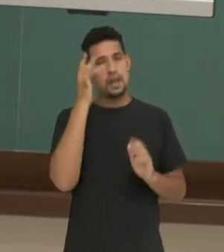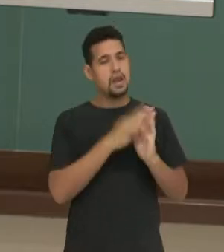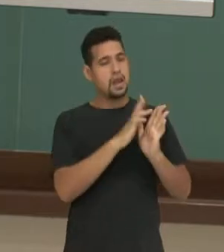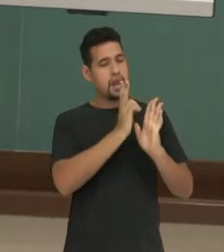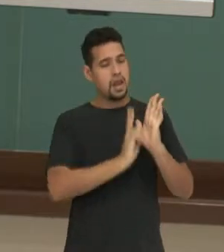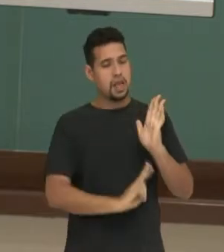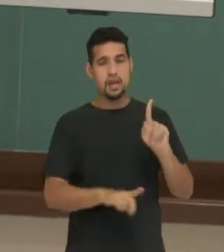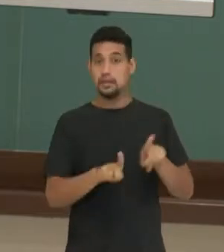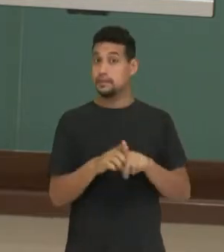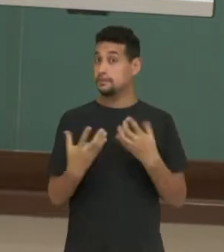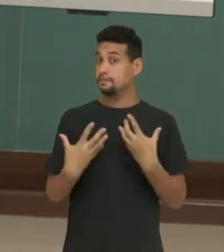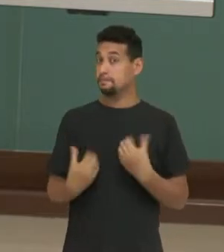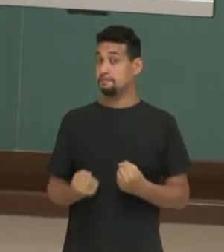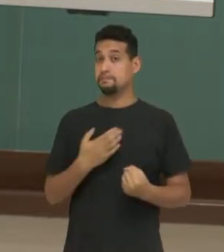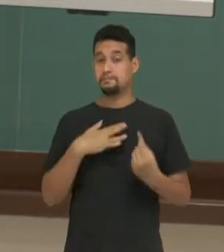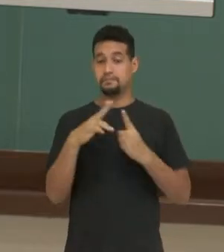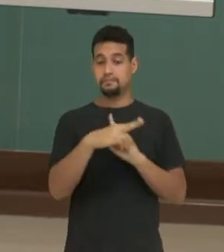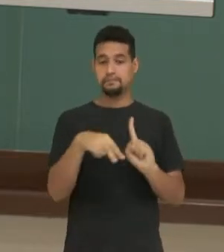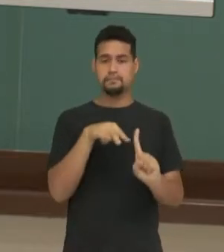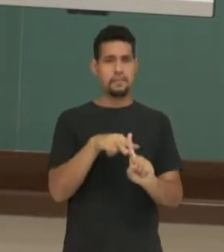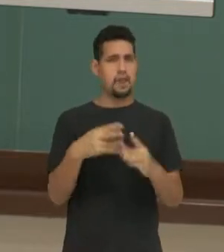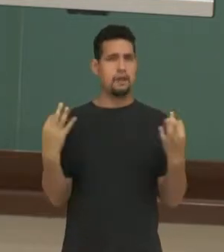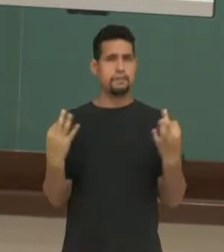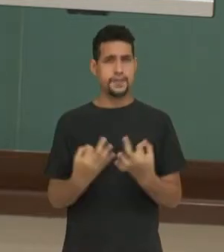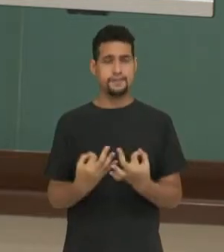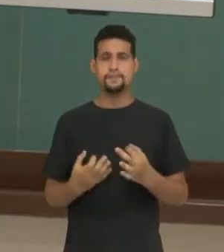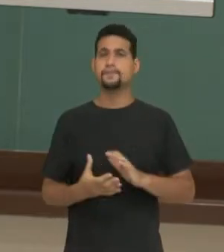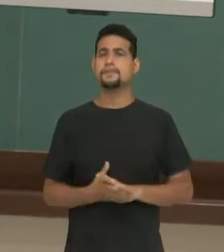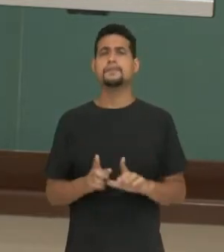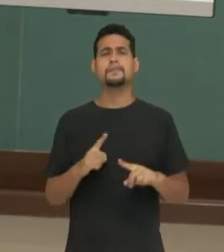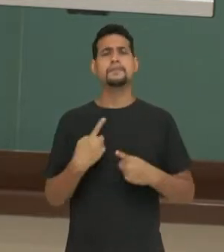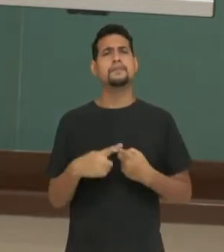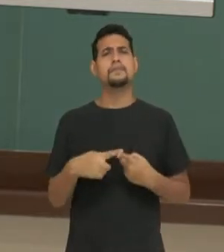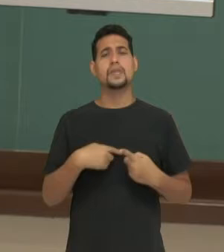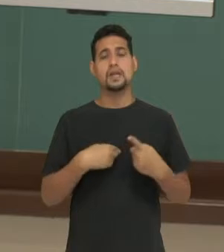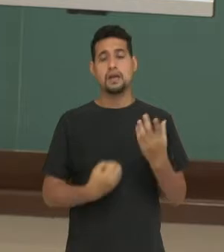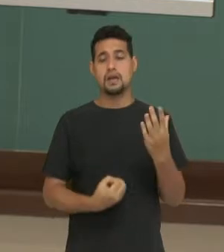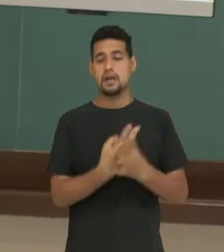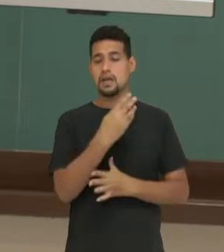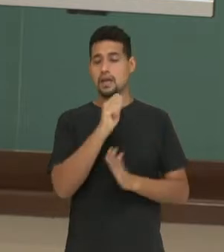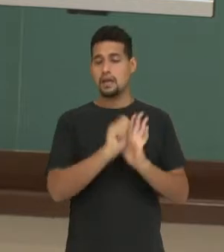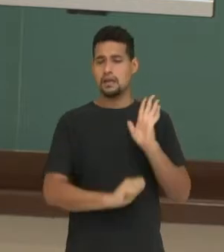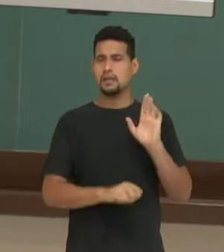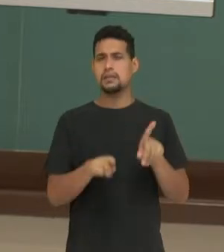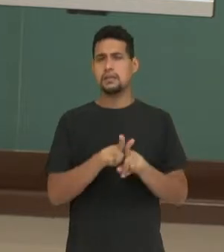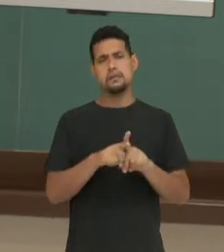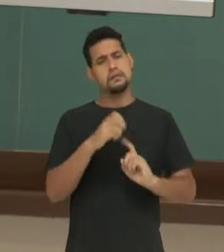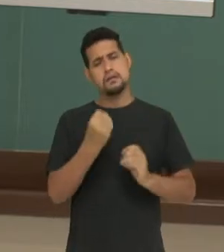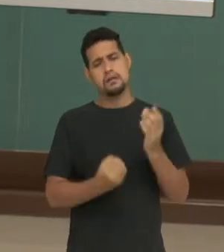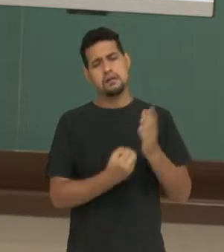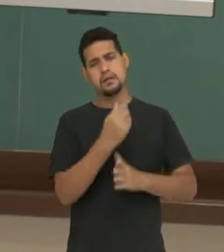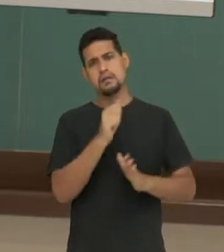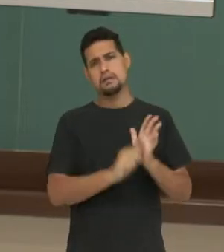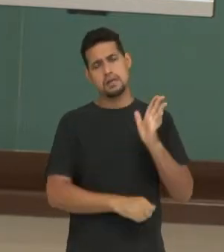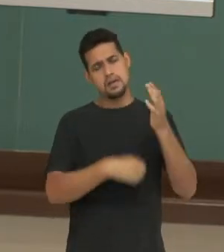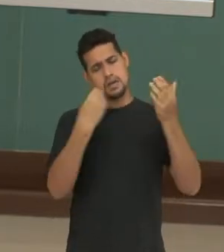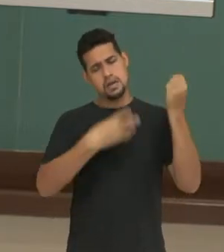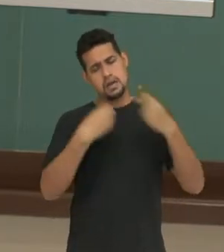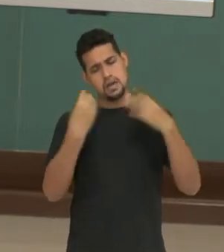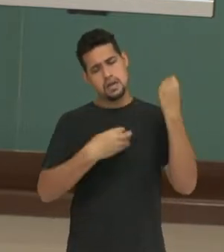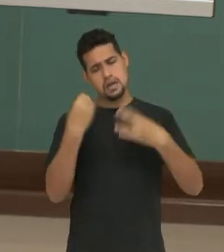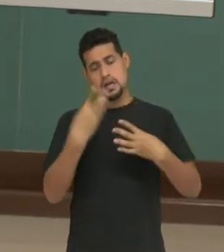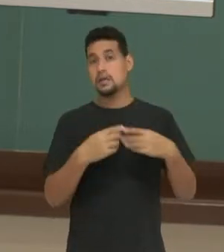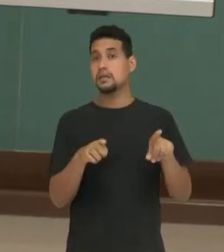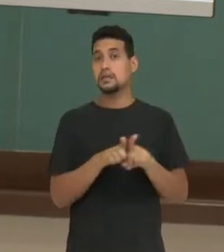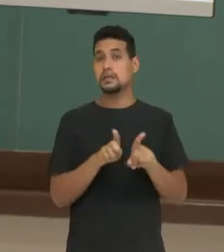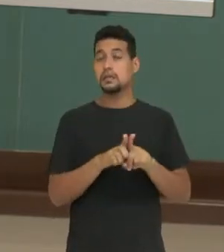se convencer que o meu ponto de vista é o mais adequado, né? Porque para eu produzir um texto de opinião, para eu produzir um texto dissertativo argumentativo,